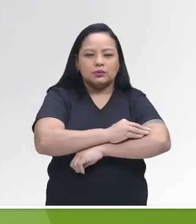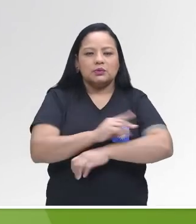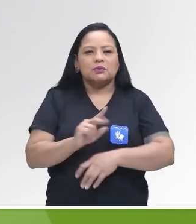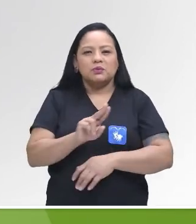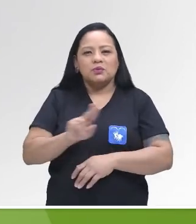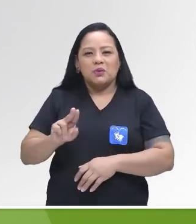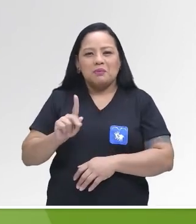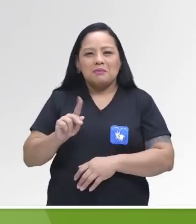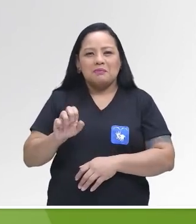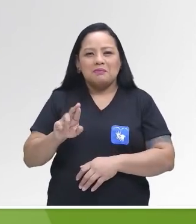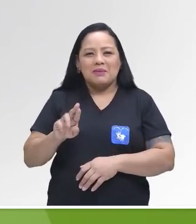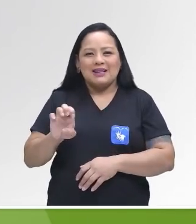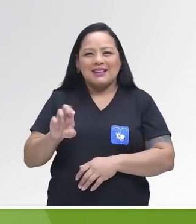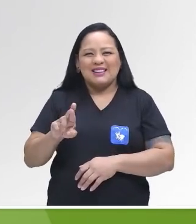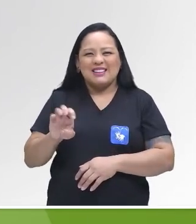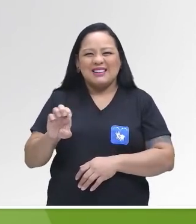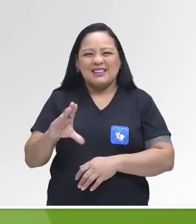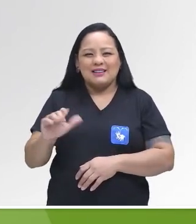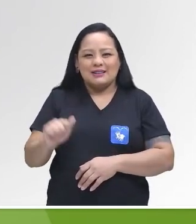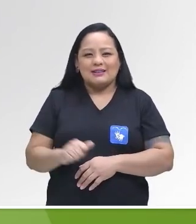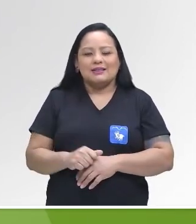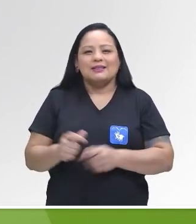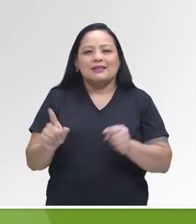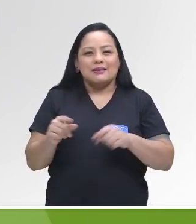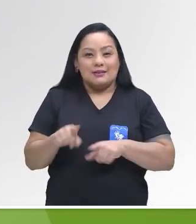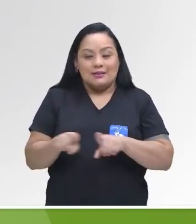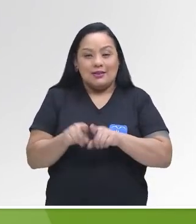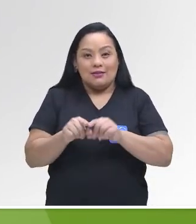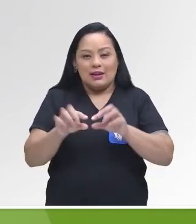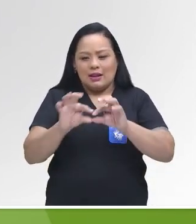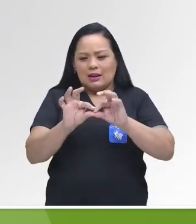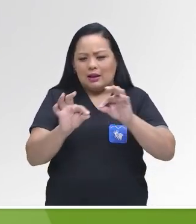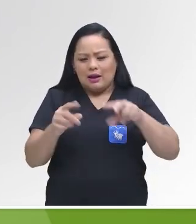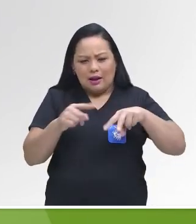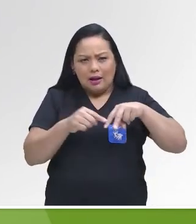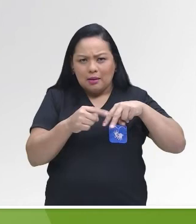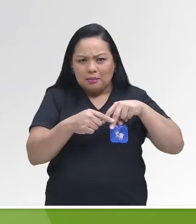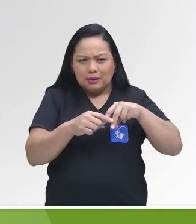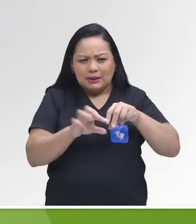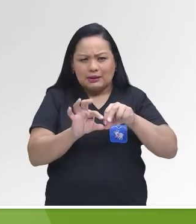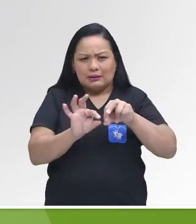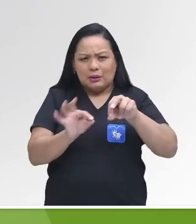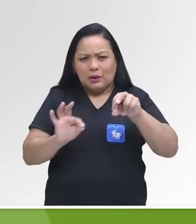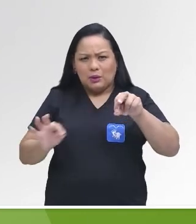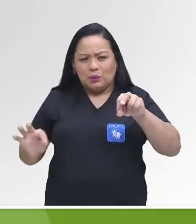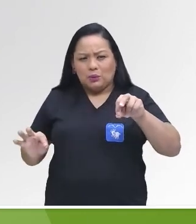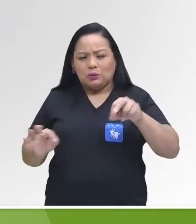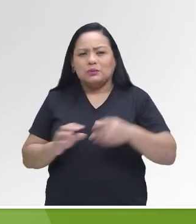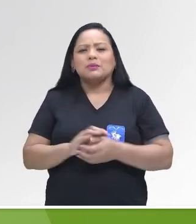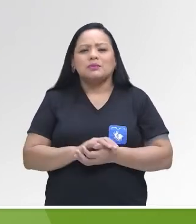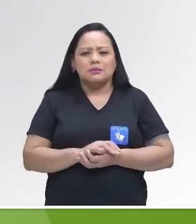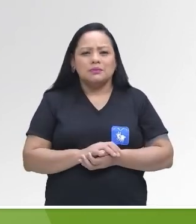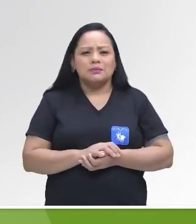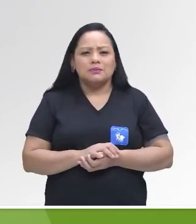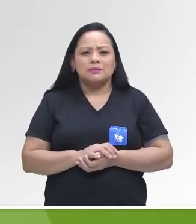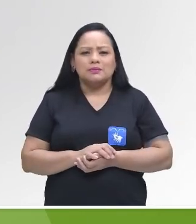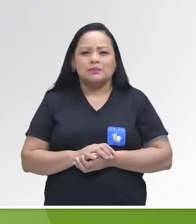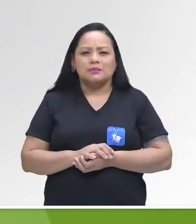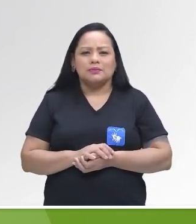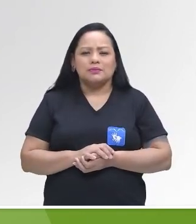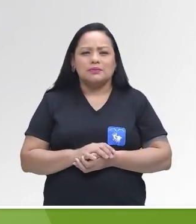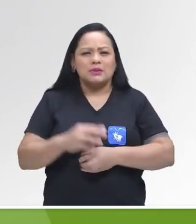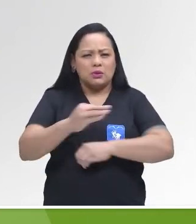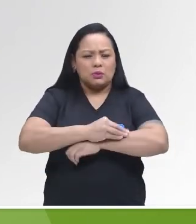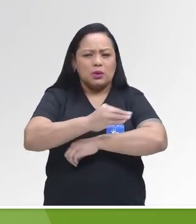que a perereca ela tem as suas patas traseiras bem longas, tá? Então a gente pode observar aqui que elas são maiores do que os